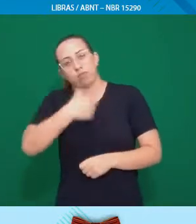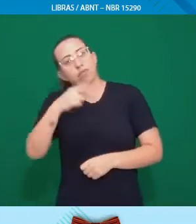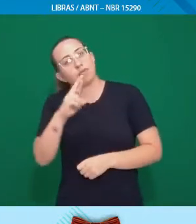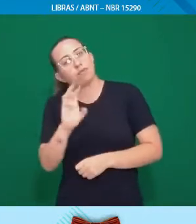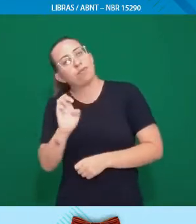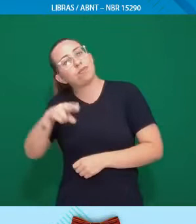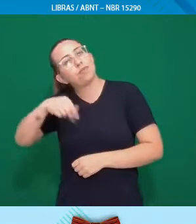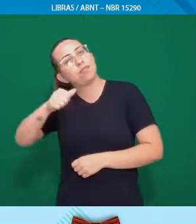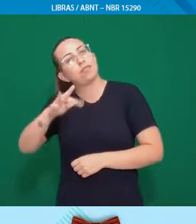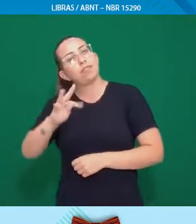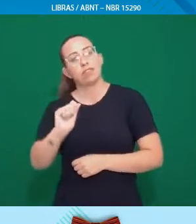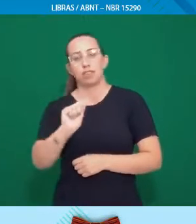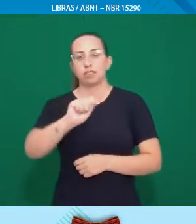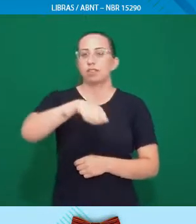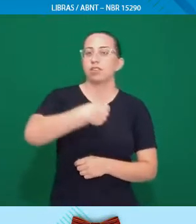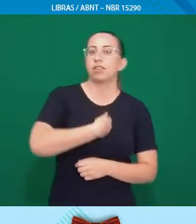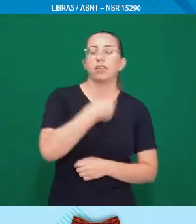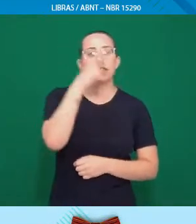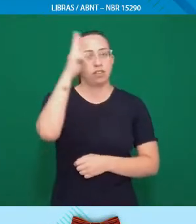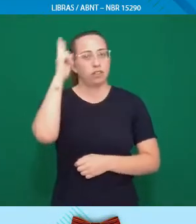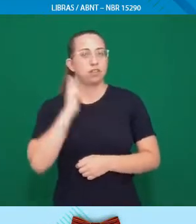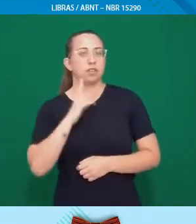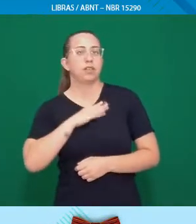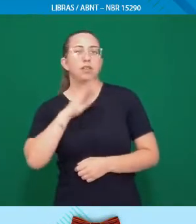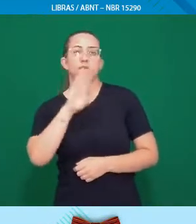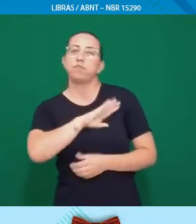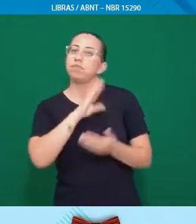e ninguém né